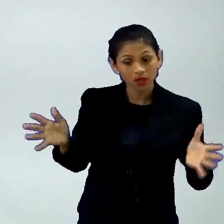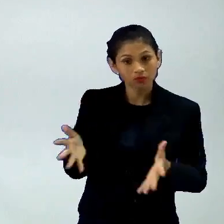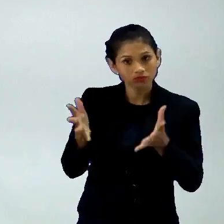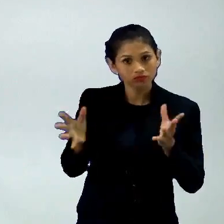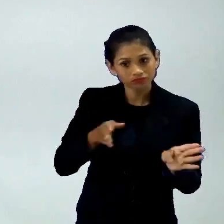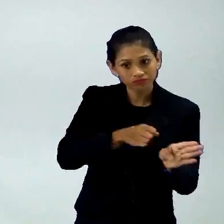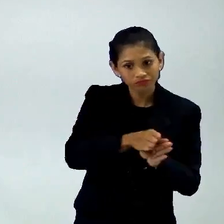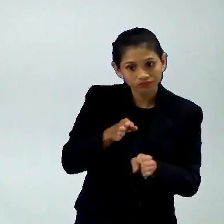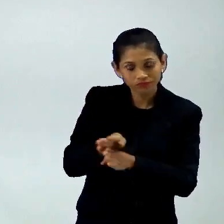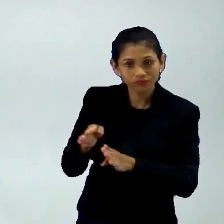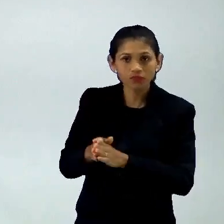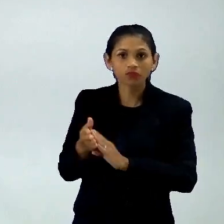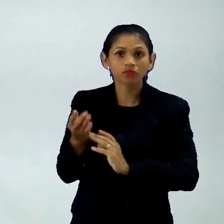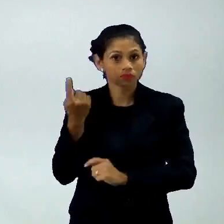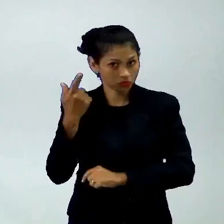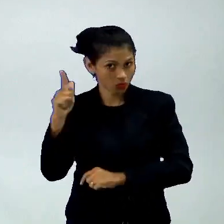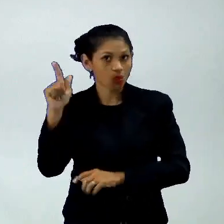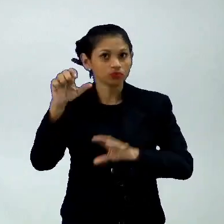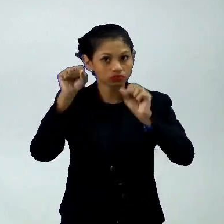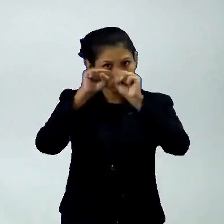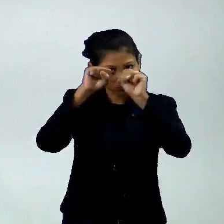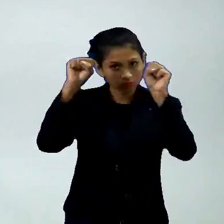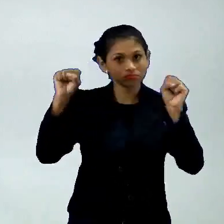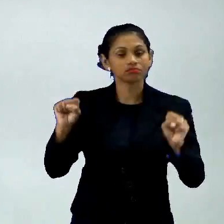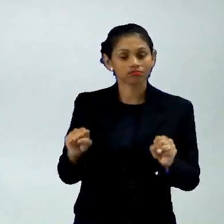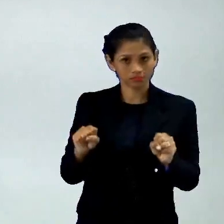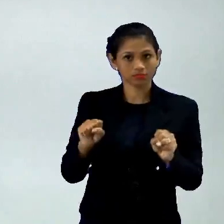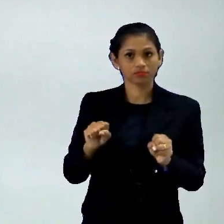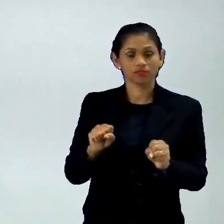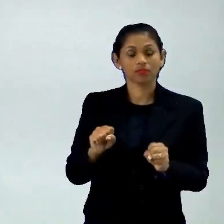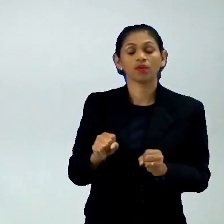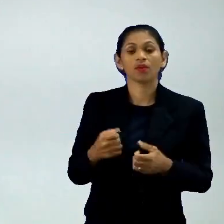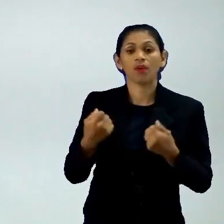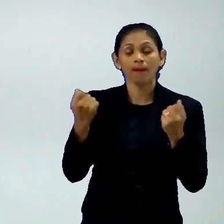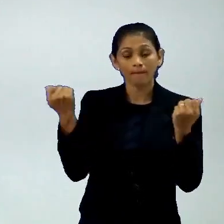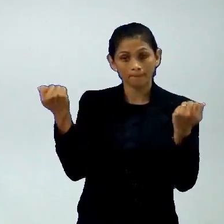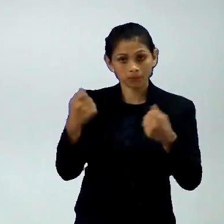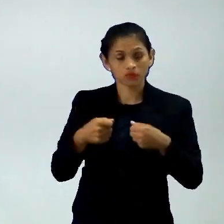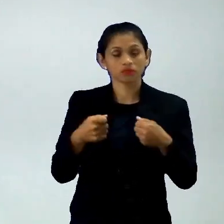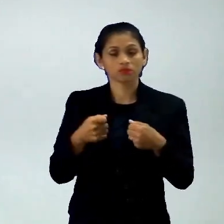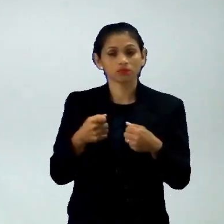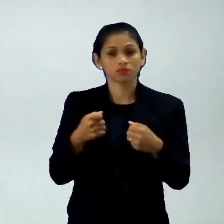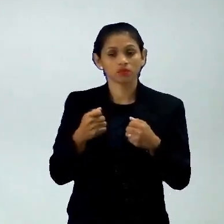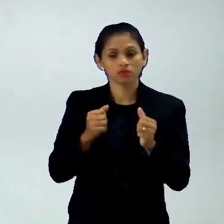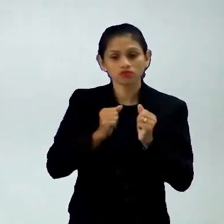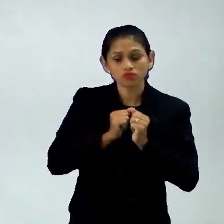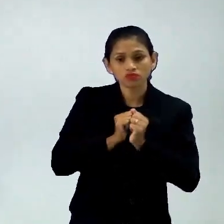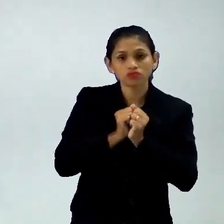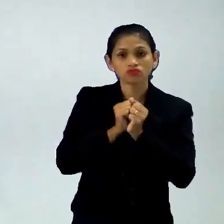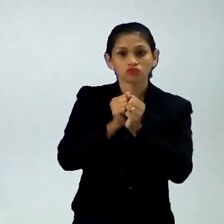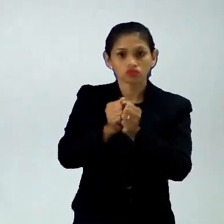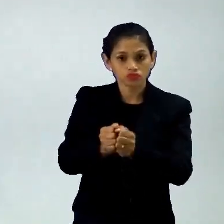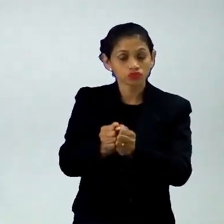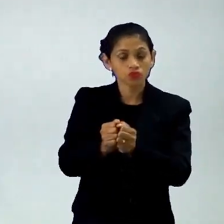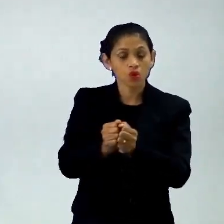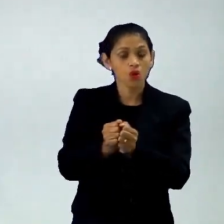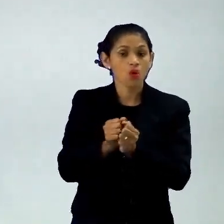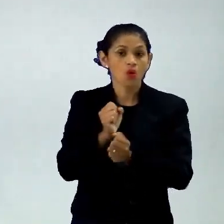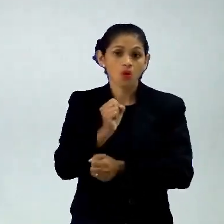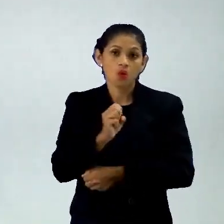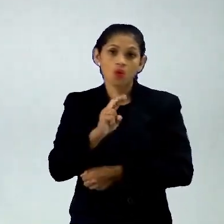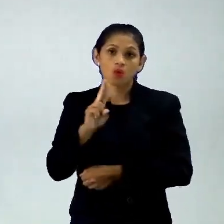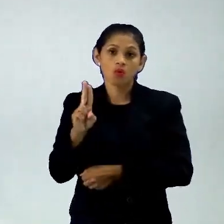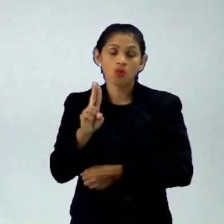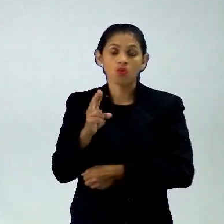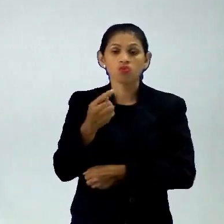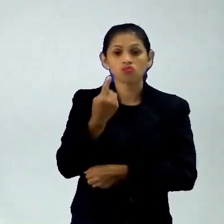dar a resposta naquele momento. E aí, às vezes, pode ser que eles façam uma ação conjunta, como pode ser que, às vezes, haja uma indução para